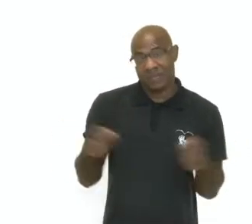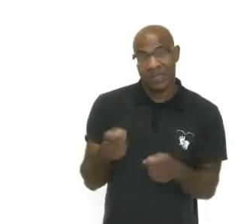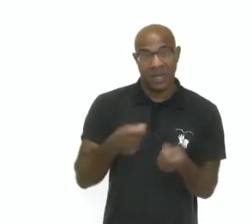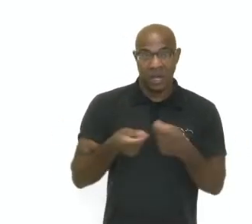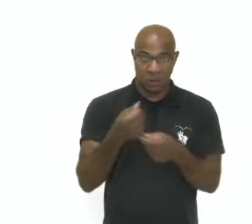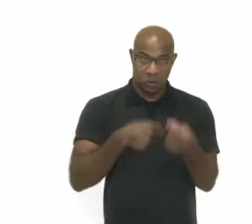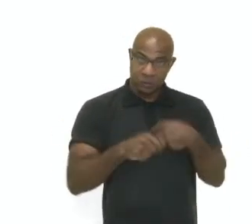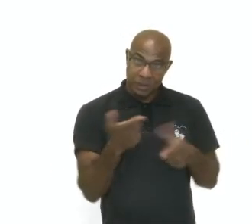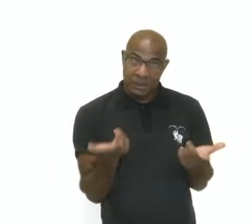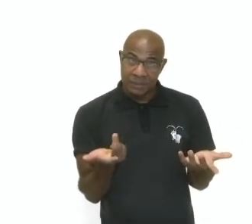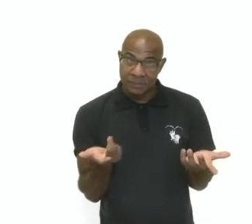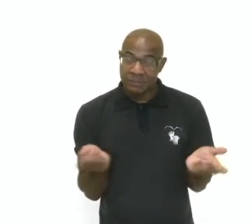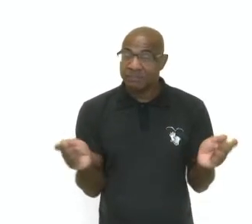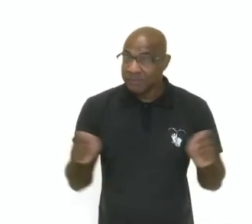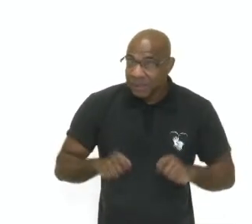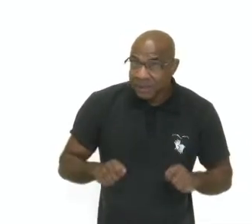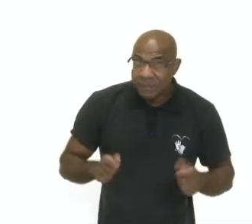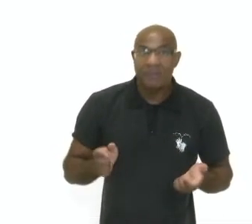em crise?